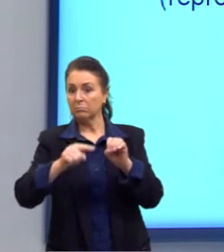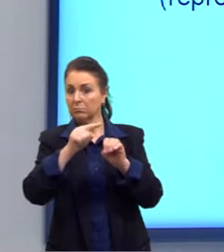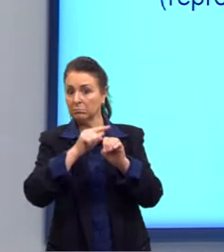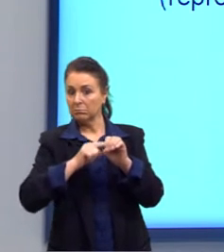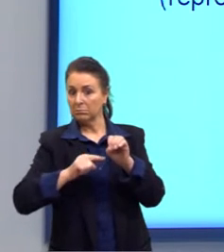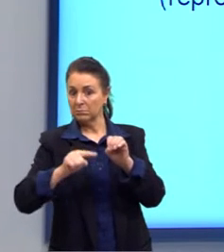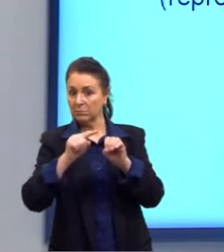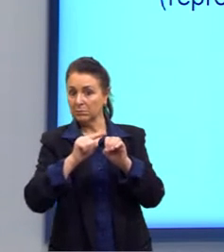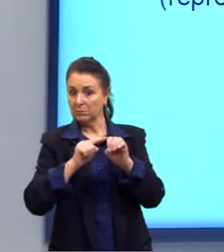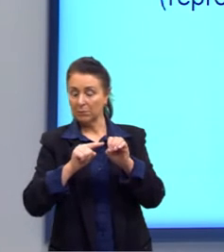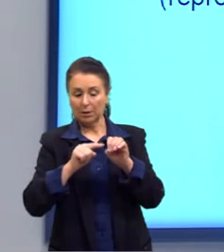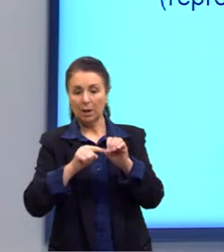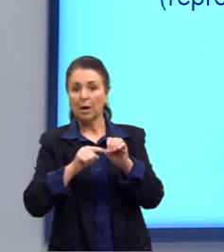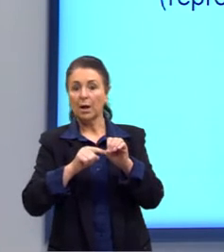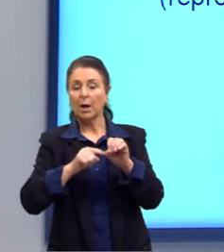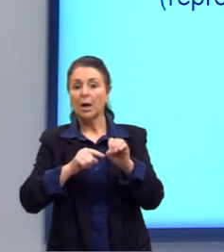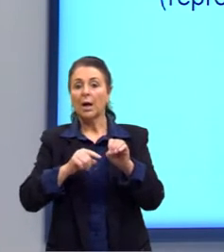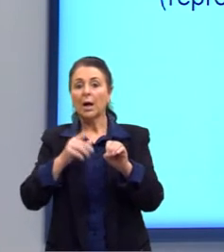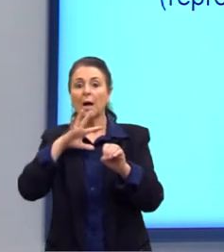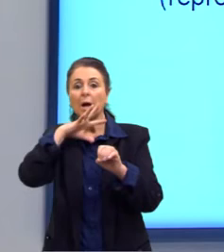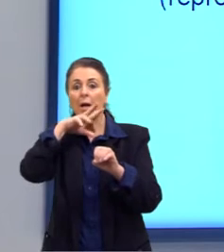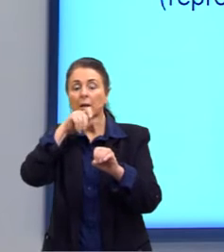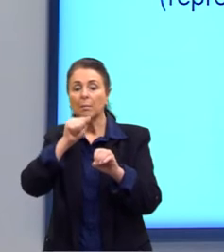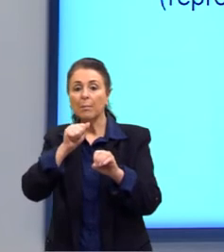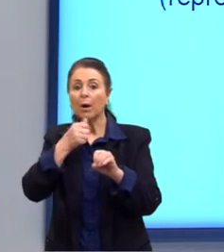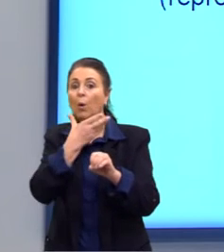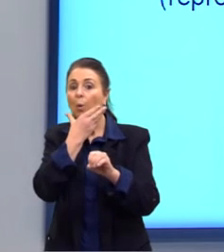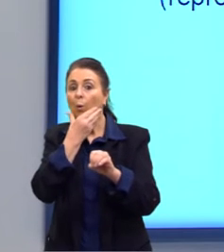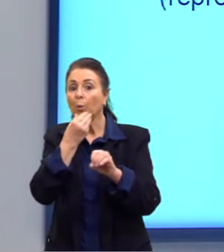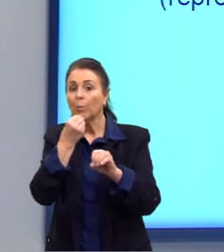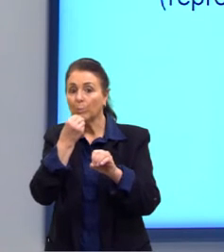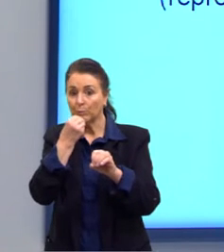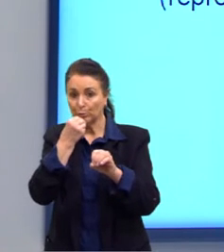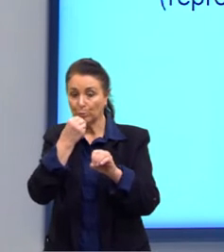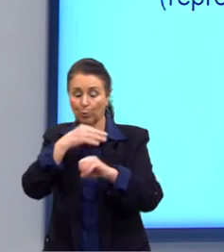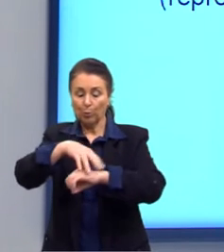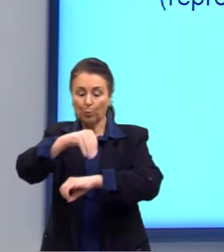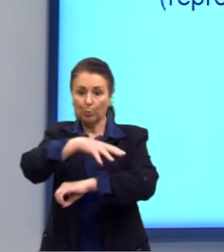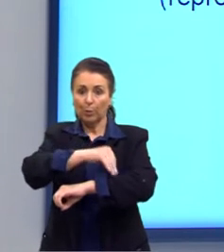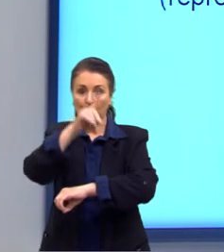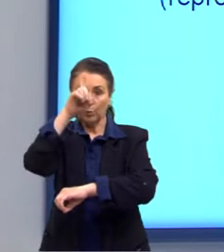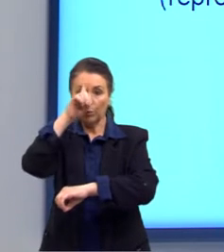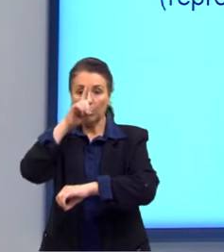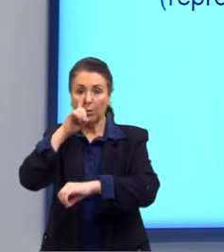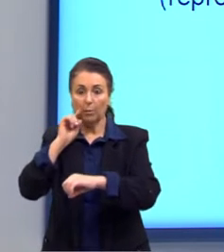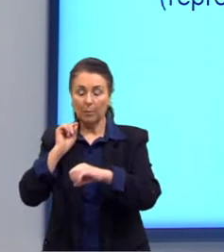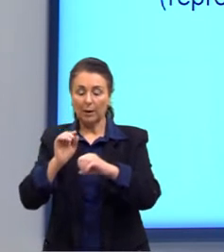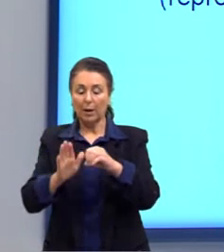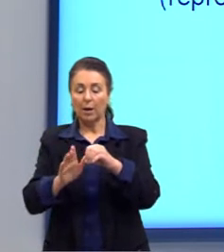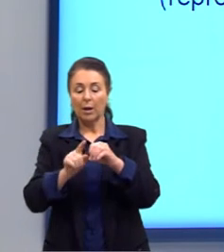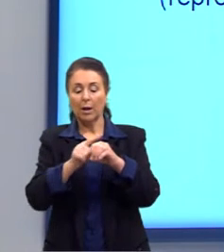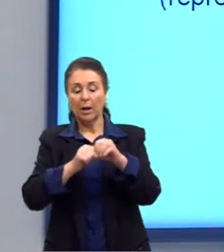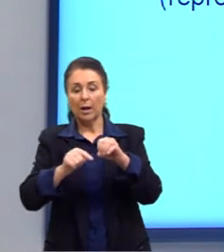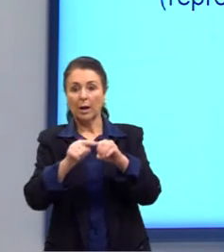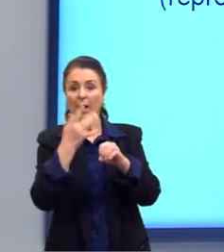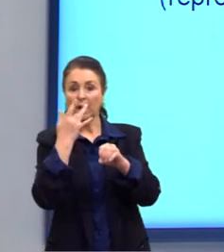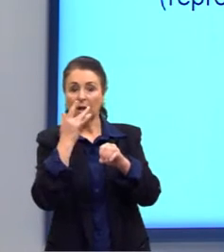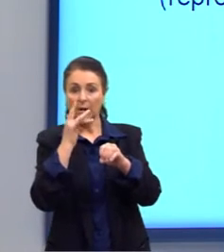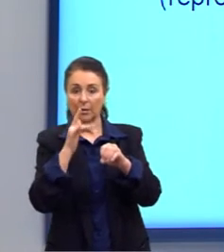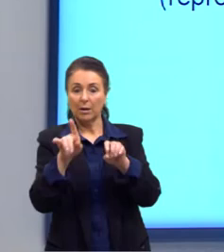branco quer dizer que é um animal um animal macho com pelagem amarela um círculo vazado em branco